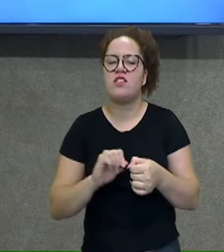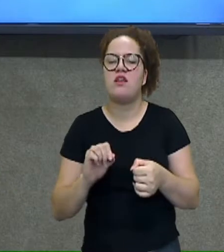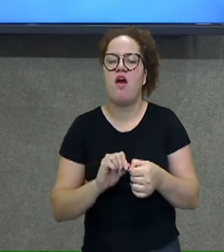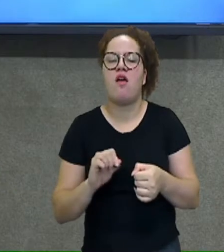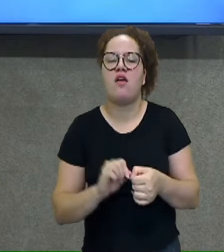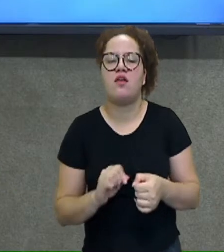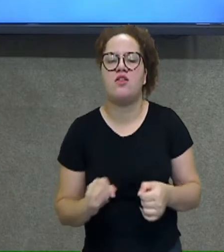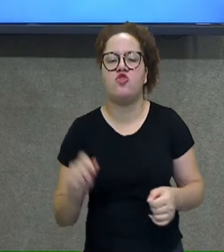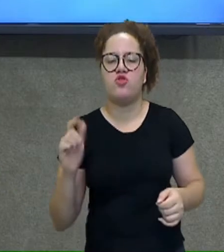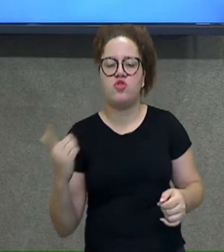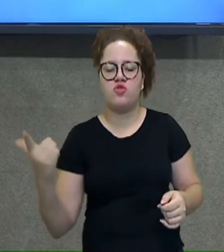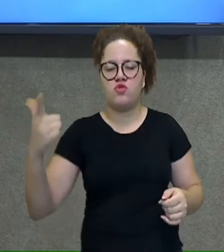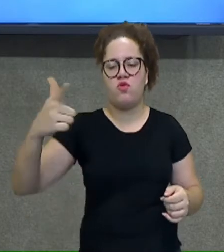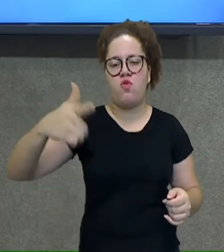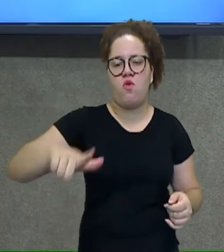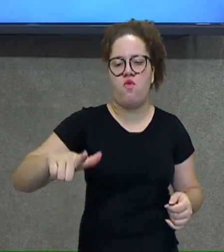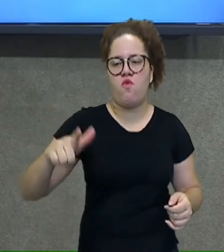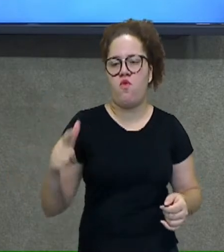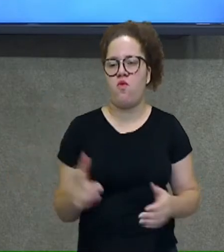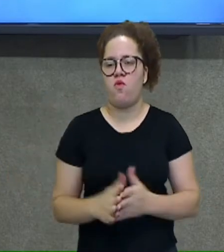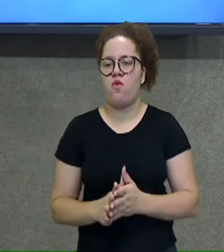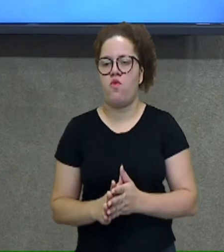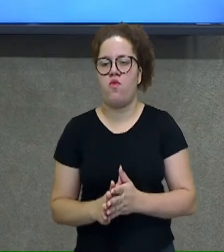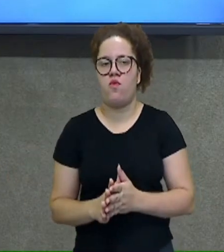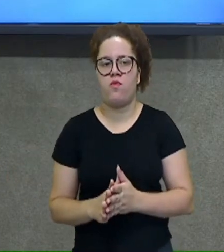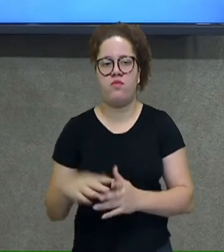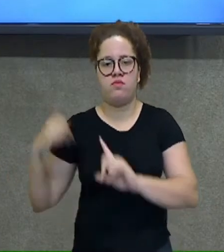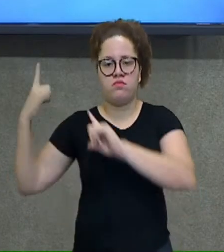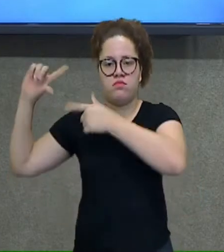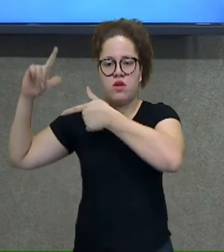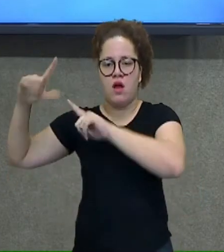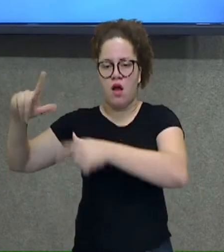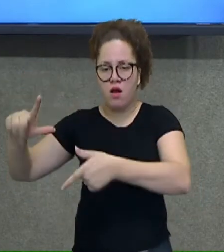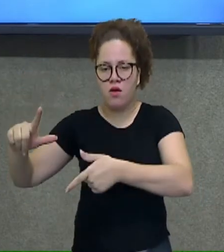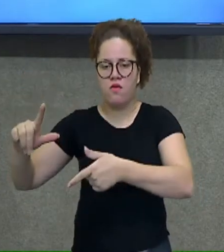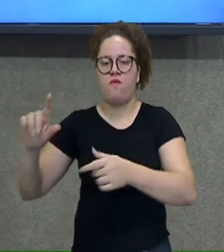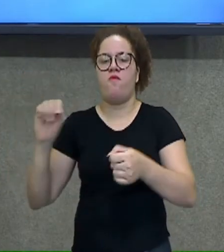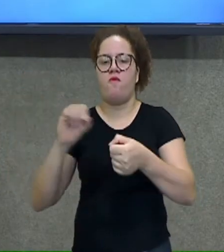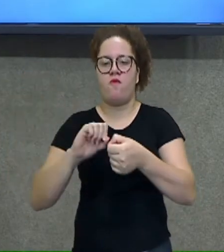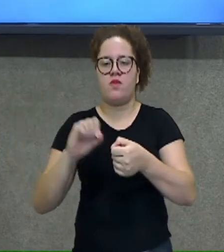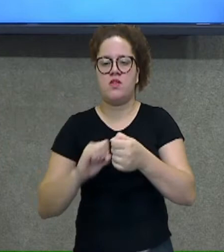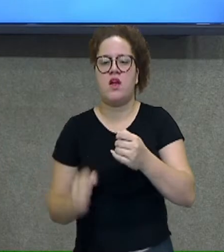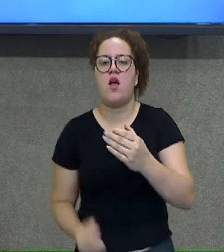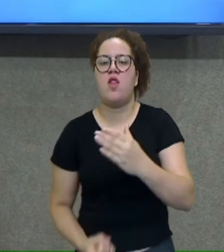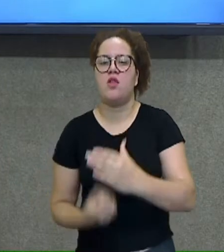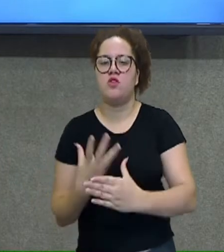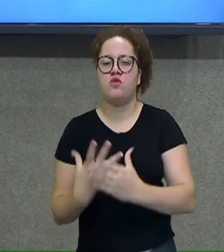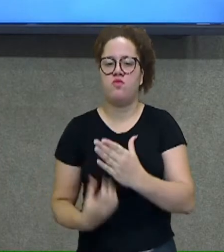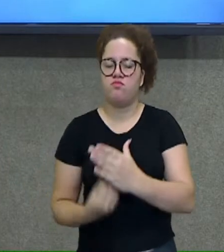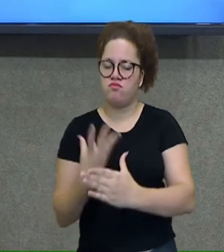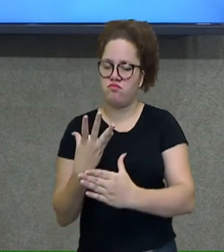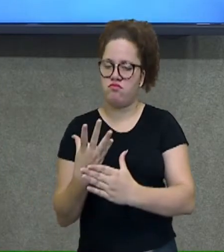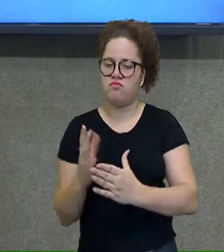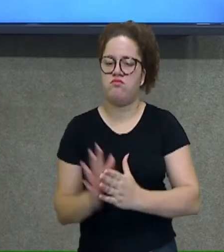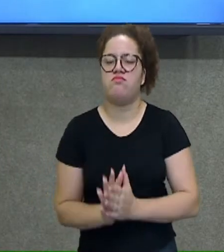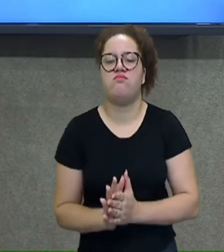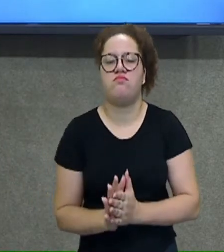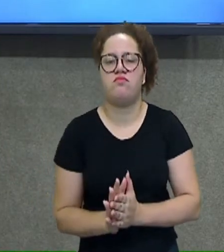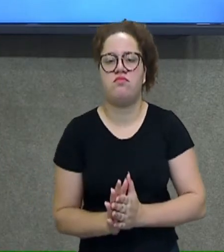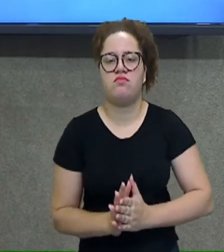diversas obras clássicas. Então a arte contemporânea ela tem essa liberdade. E essa liberdade veio, você